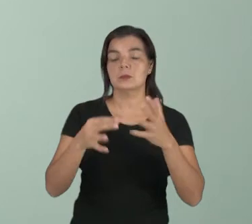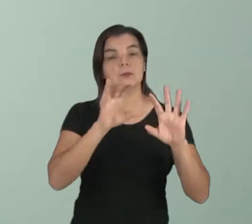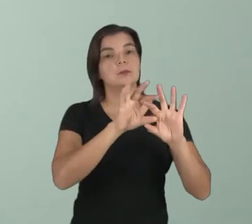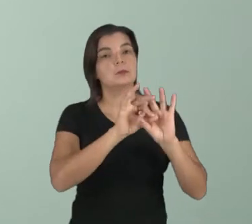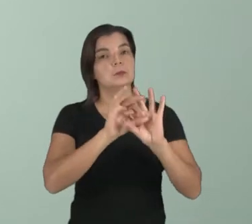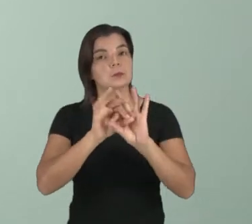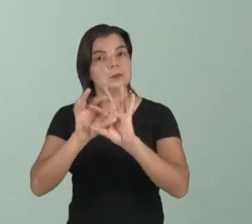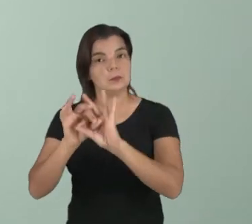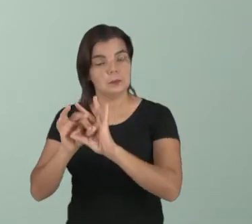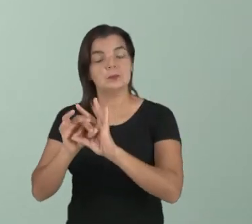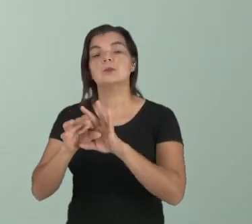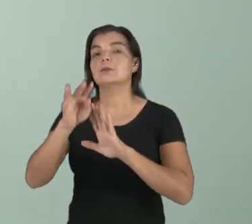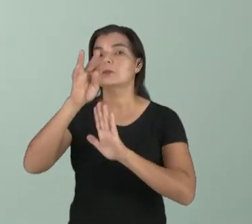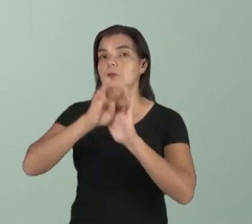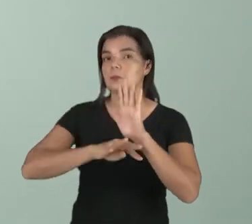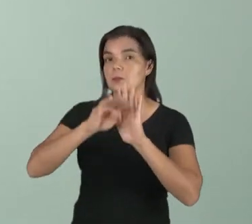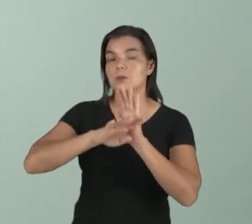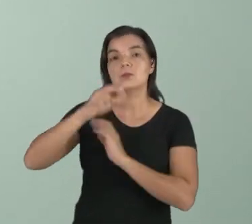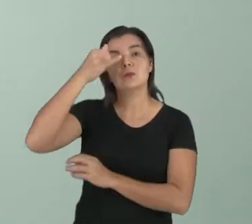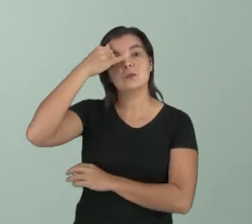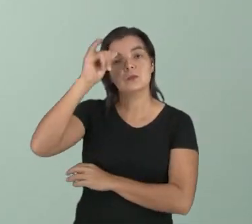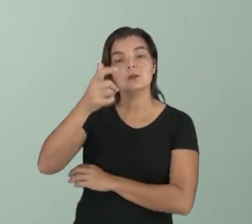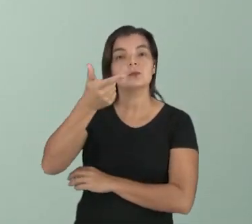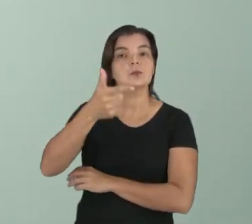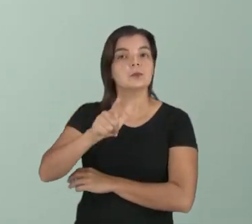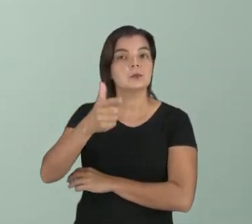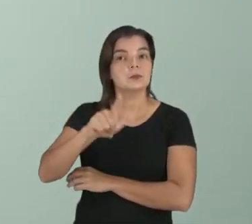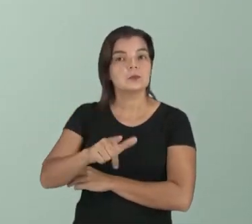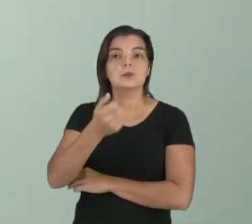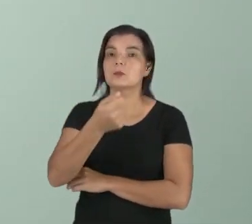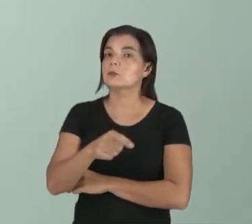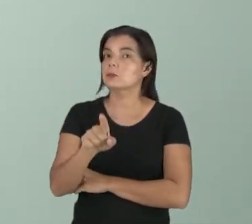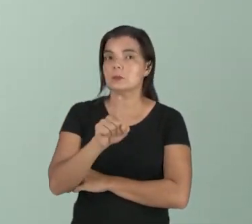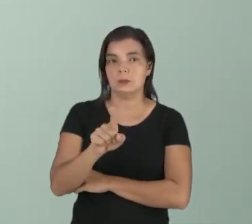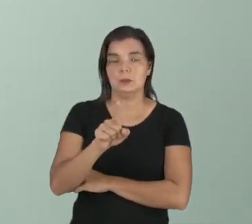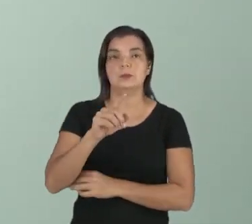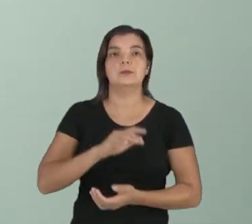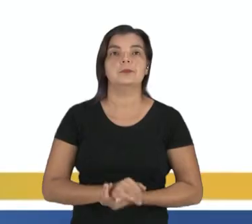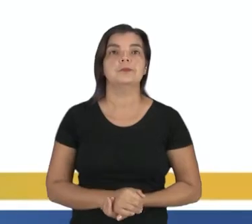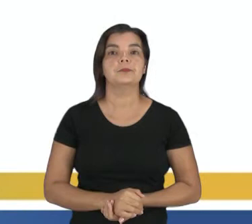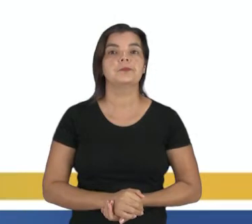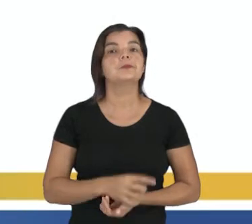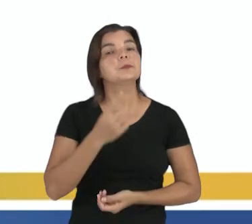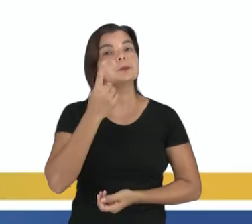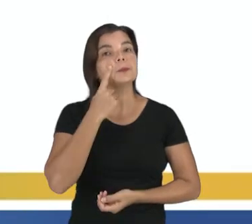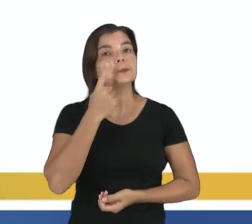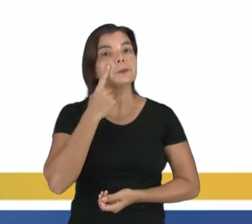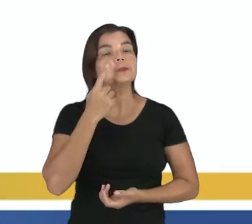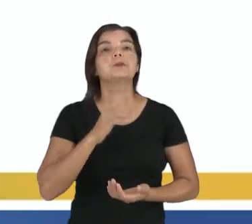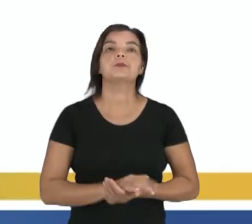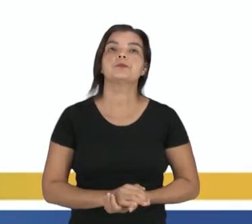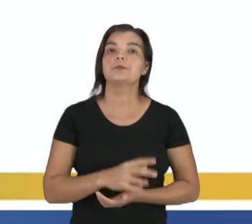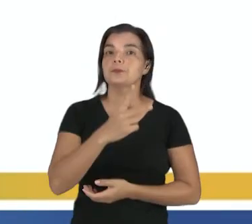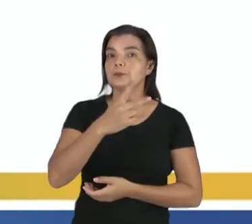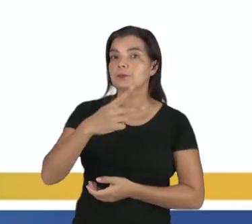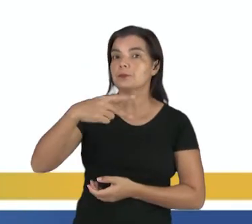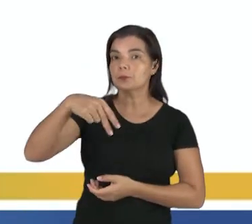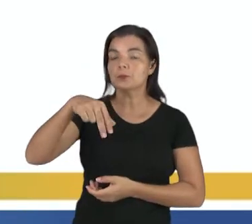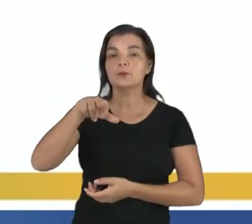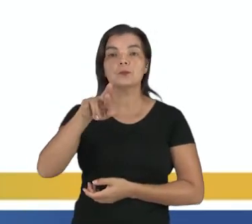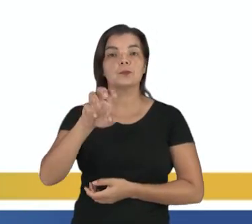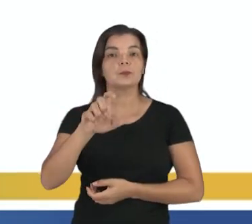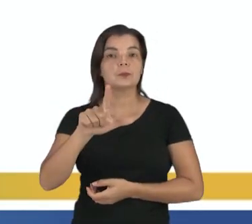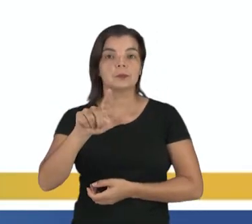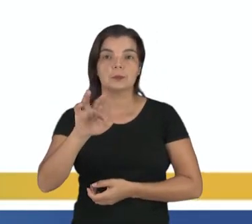que conectam o texto, evitando a repetição desnecessária. Olhem só, gente, atenção ao pronome